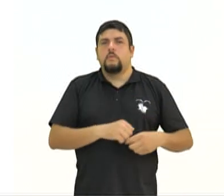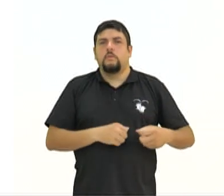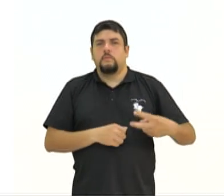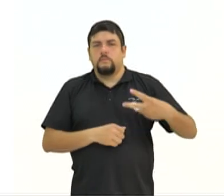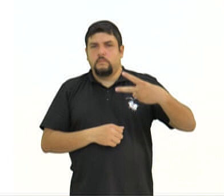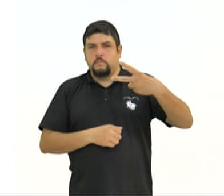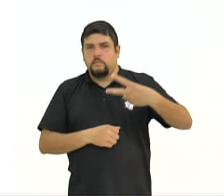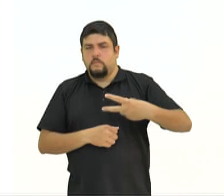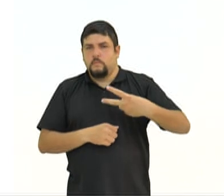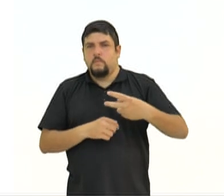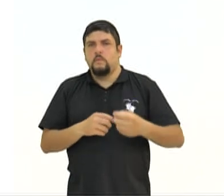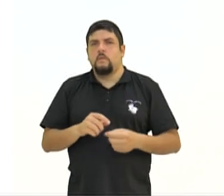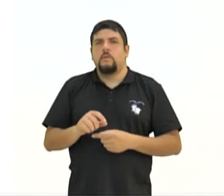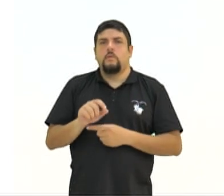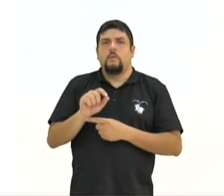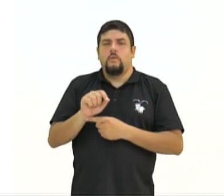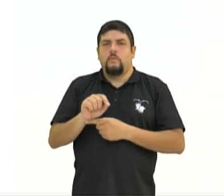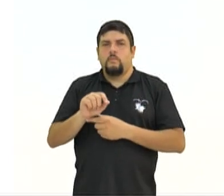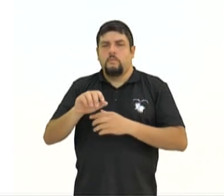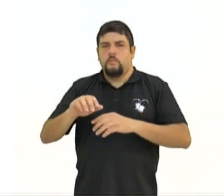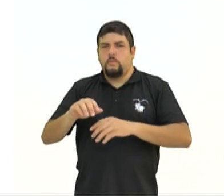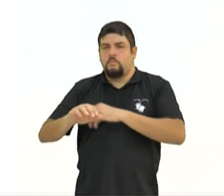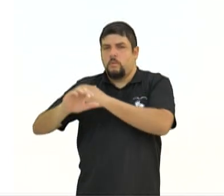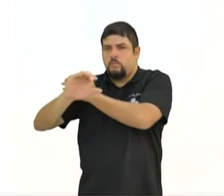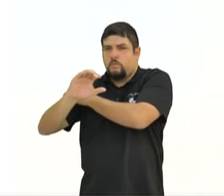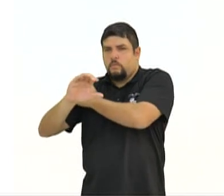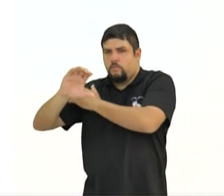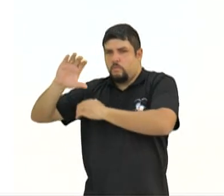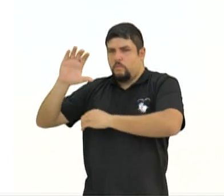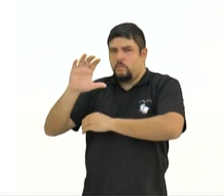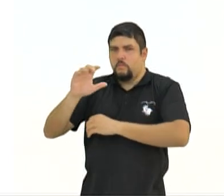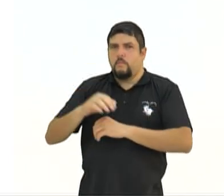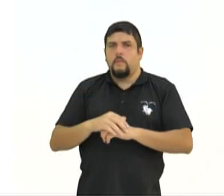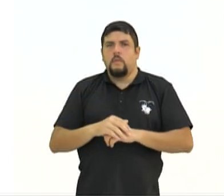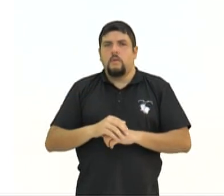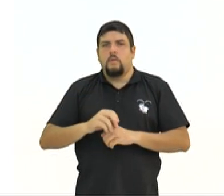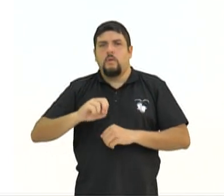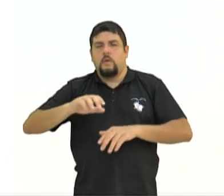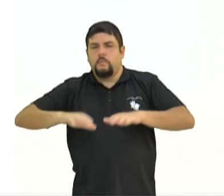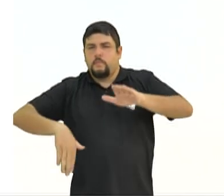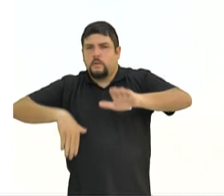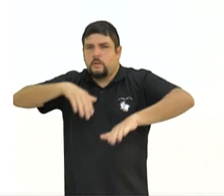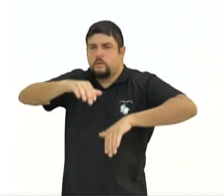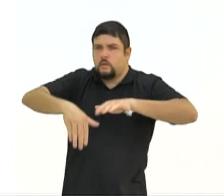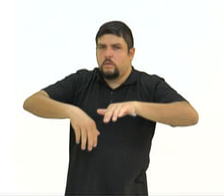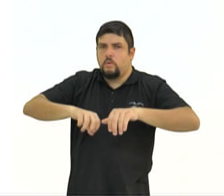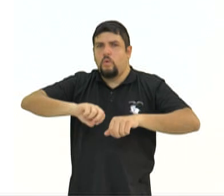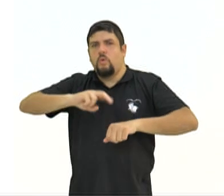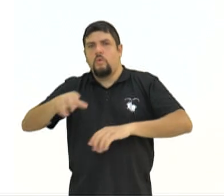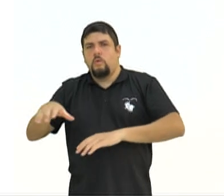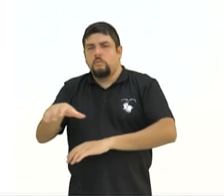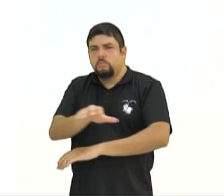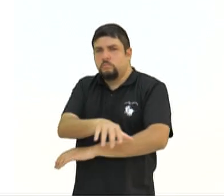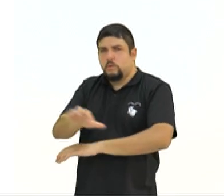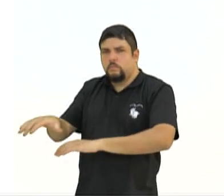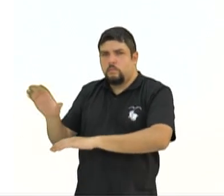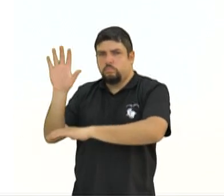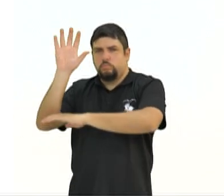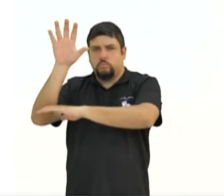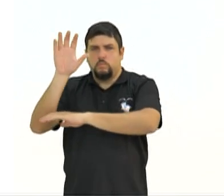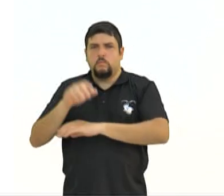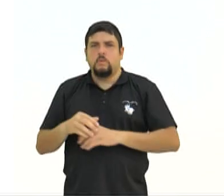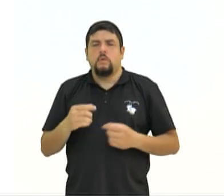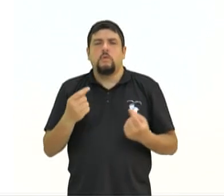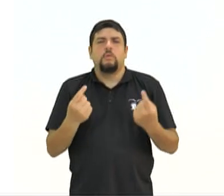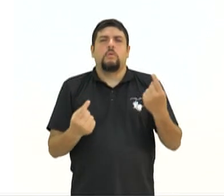o balonmano, que é o handball, a natação ou baloncesto, que é o basquete. Assinale